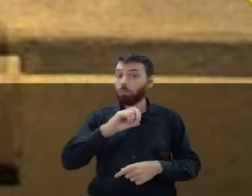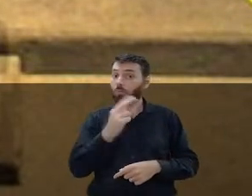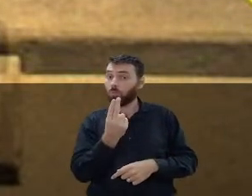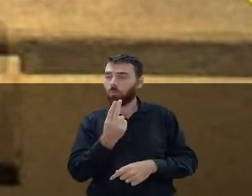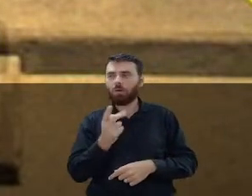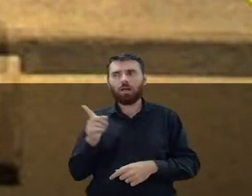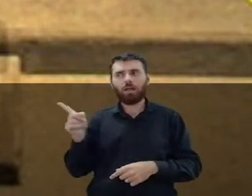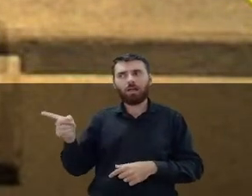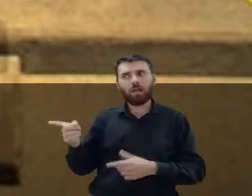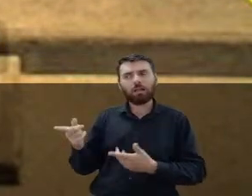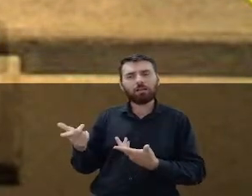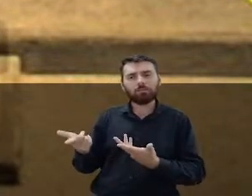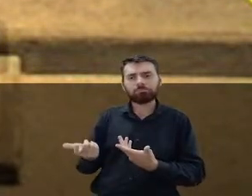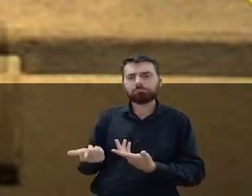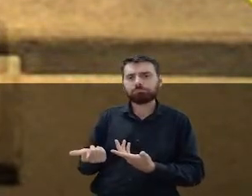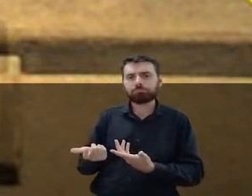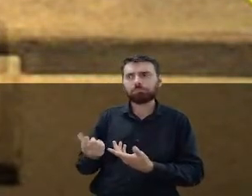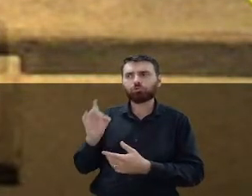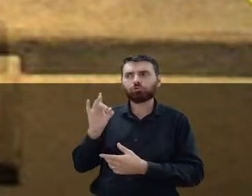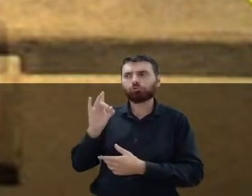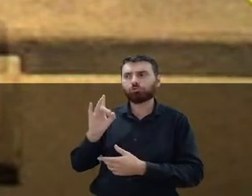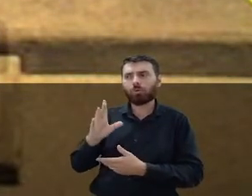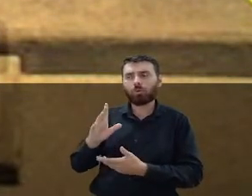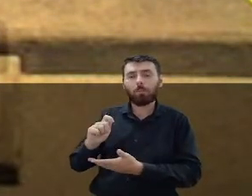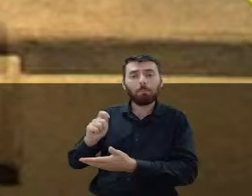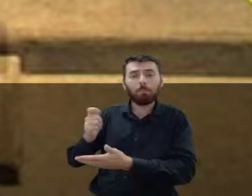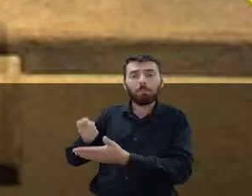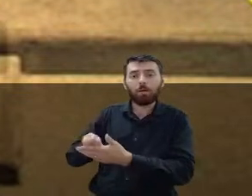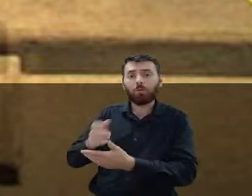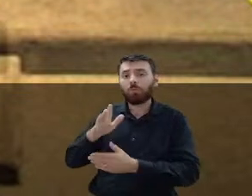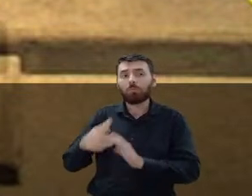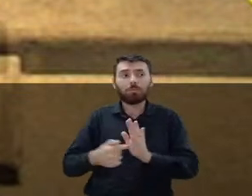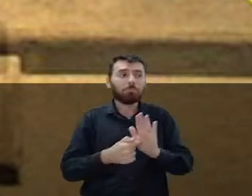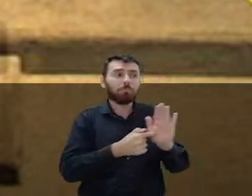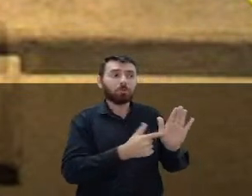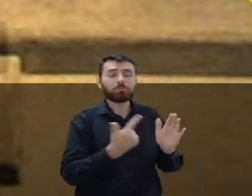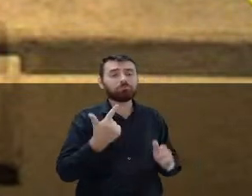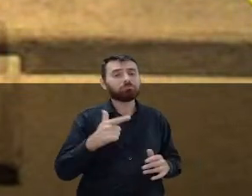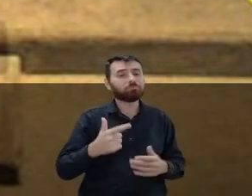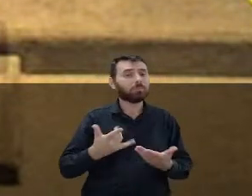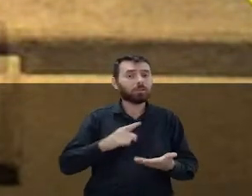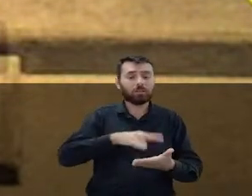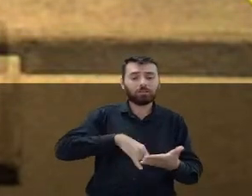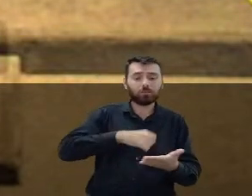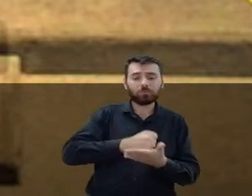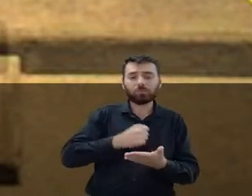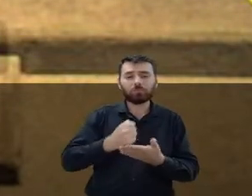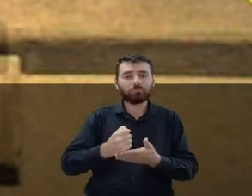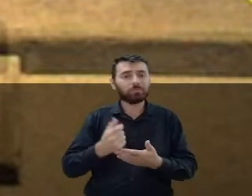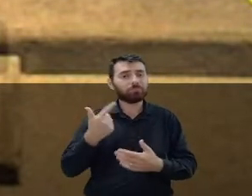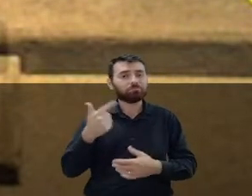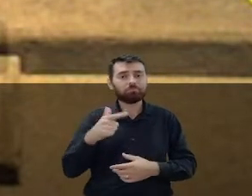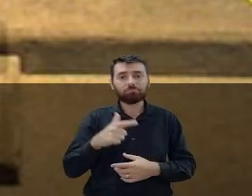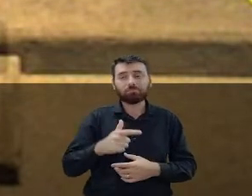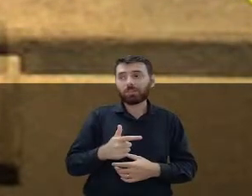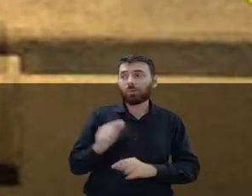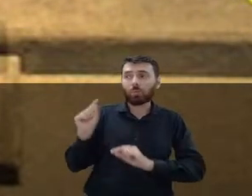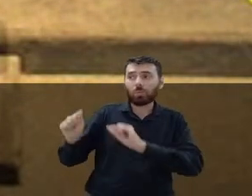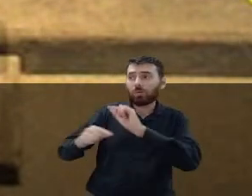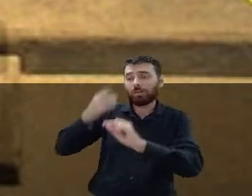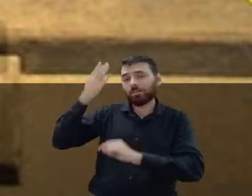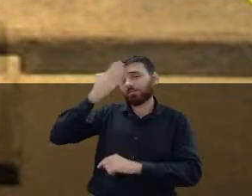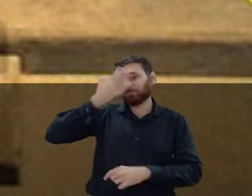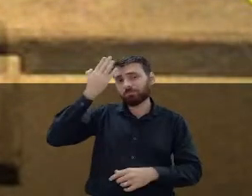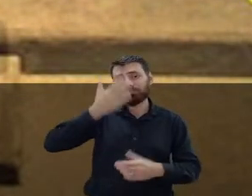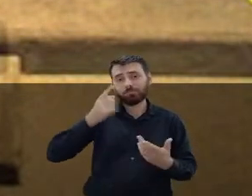quitou isso aí e simplesmente não prestou contas. Então, é uma situação bem delicada. Hoje, a realidade,